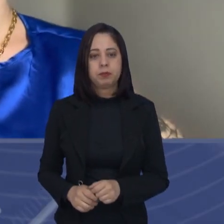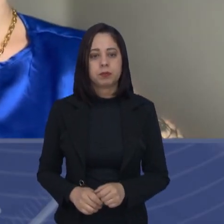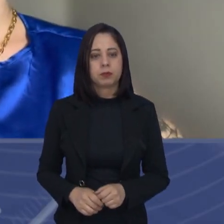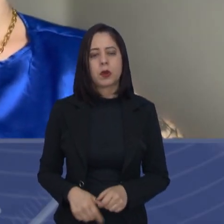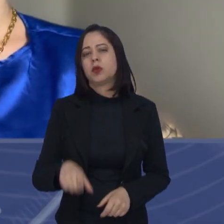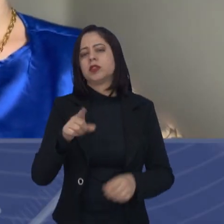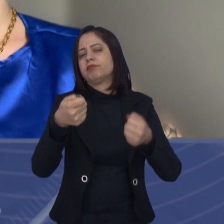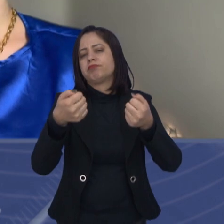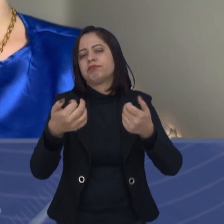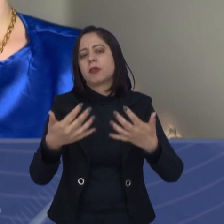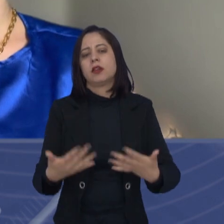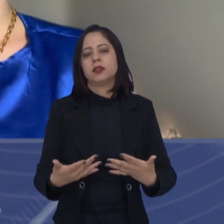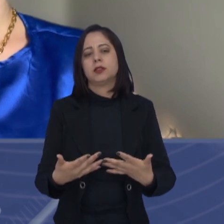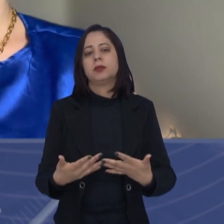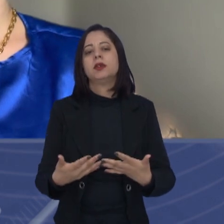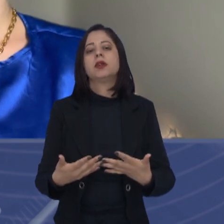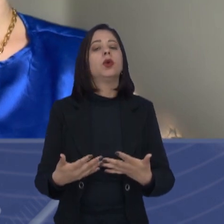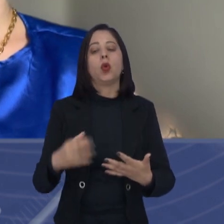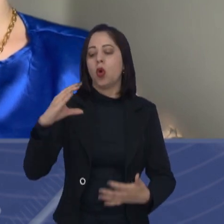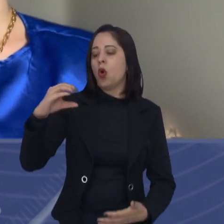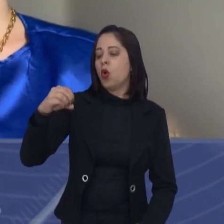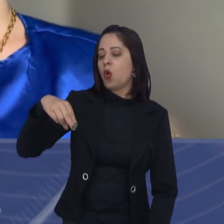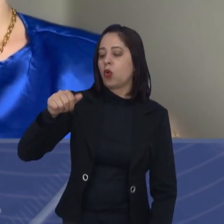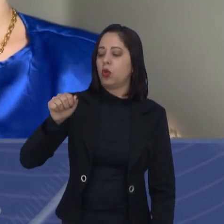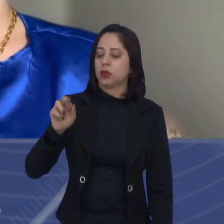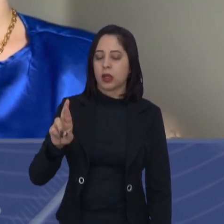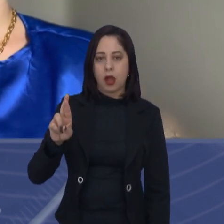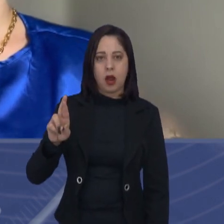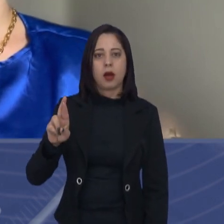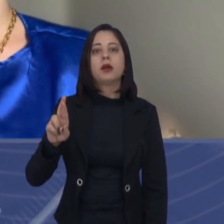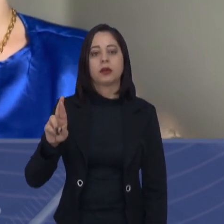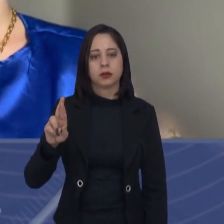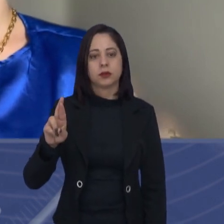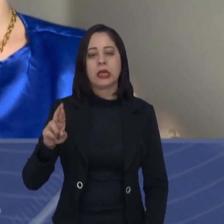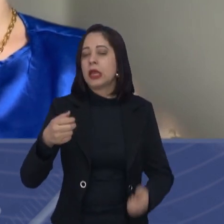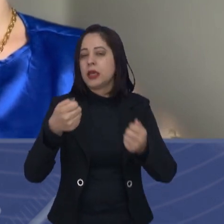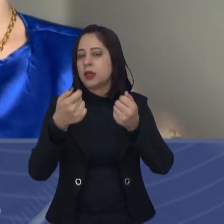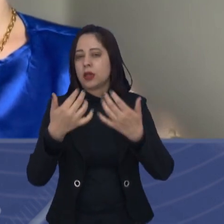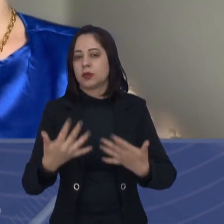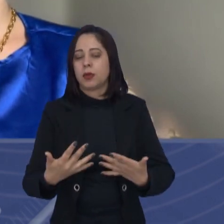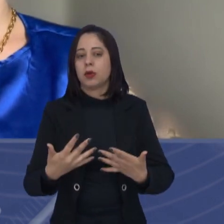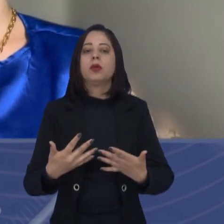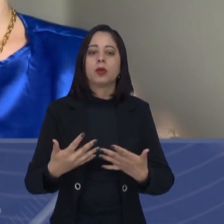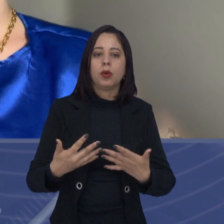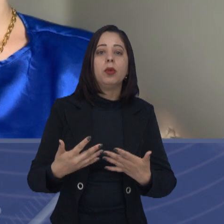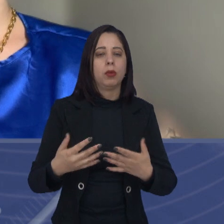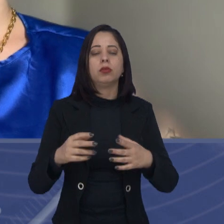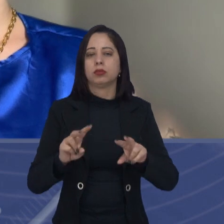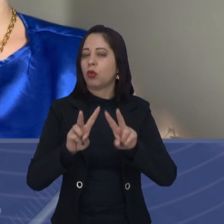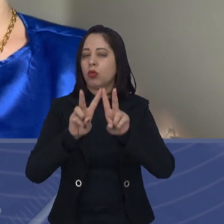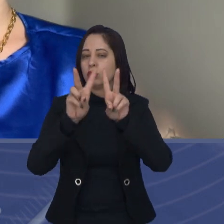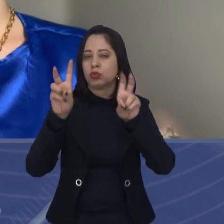aqui sobre, citaram o CONAR, falaram dessa transparência hoje, que é importantíssimo, né? Ficar tudo às claras, as